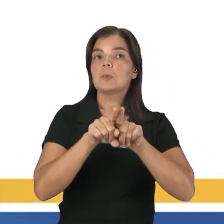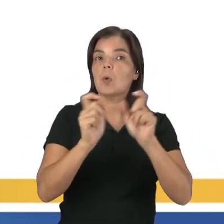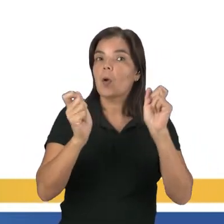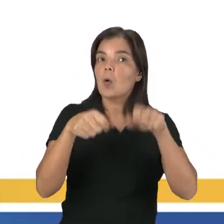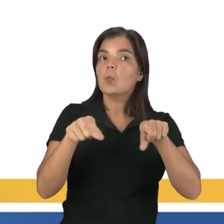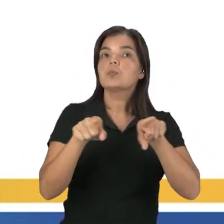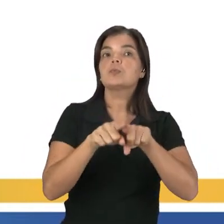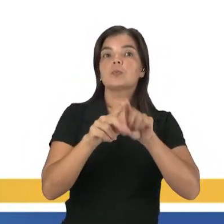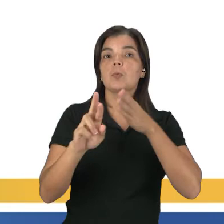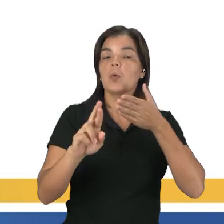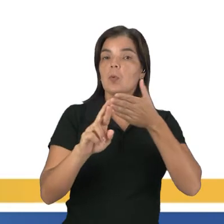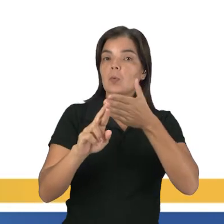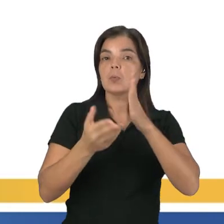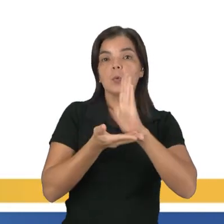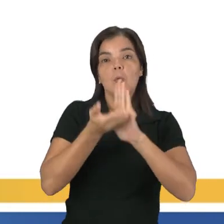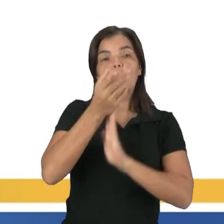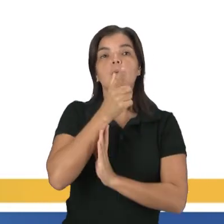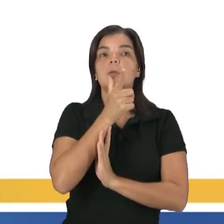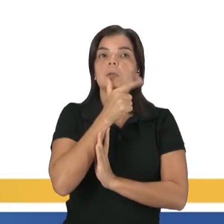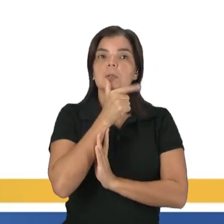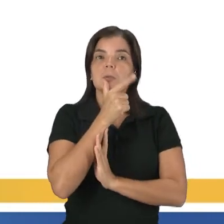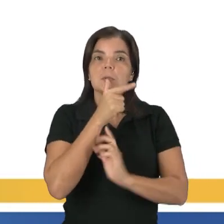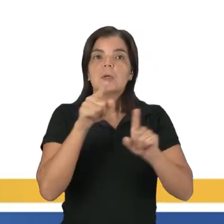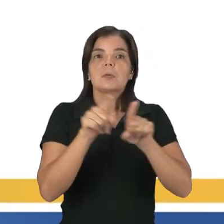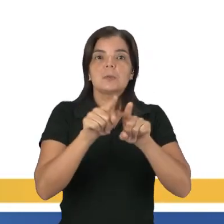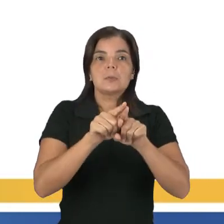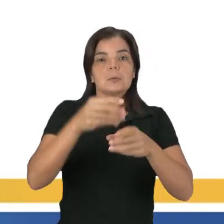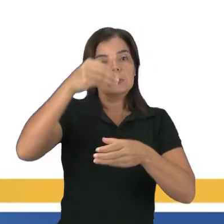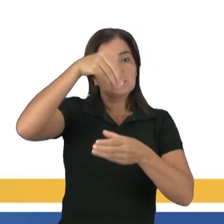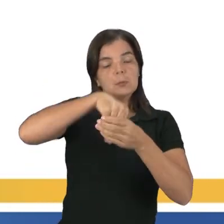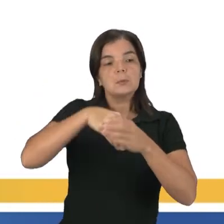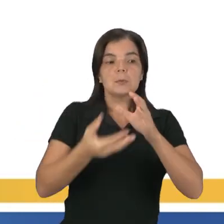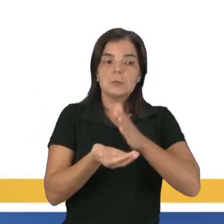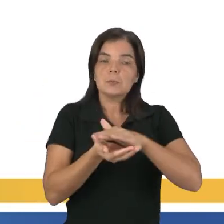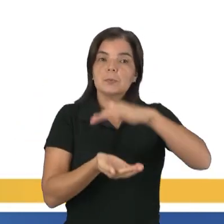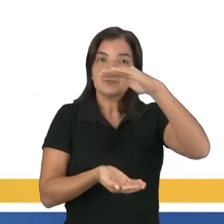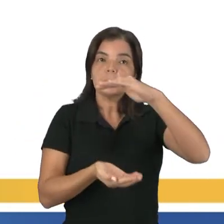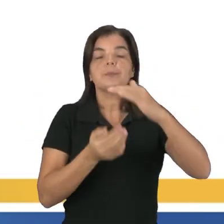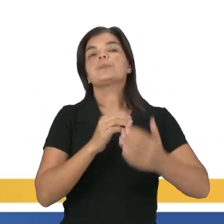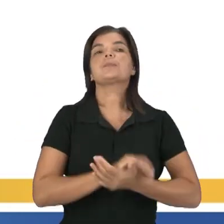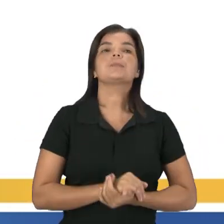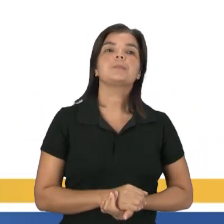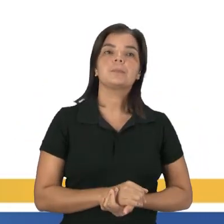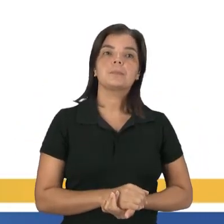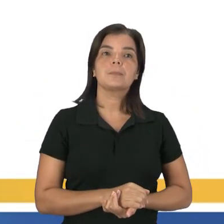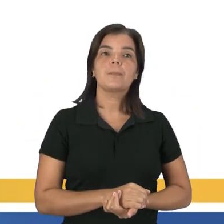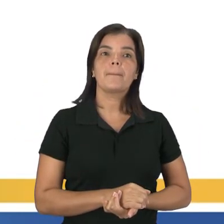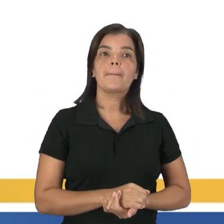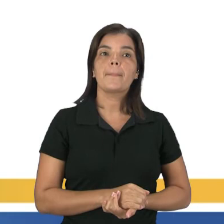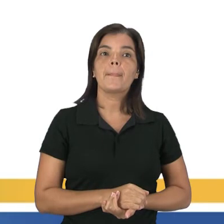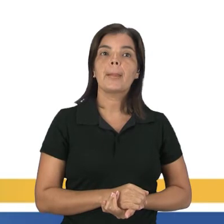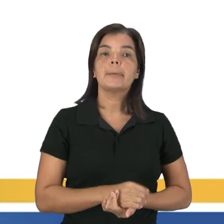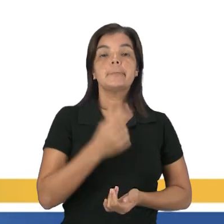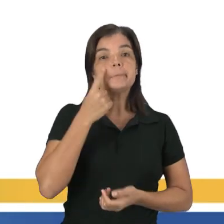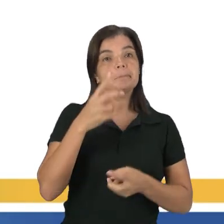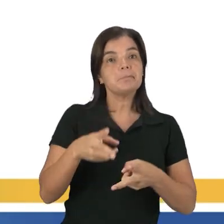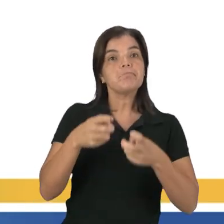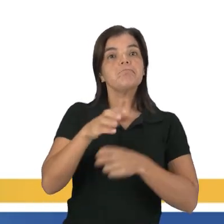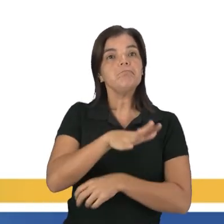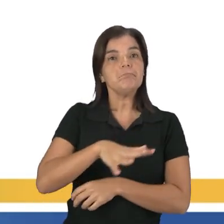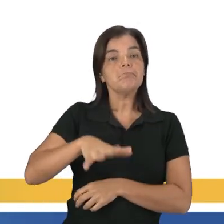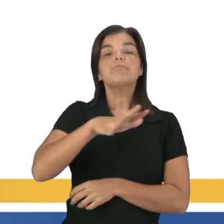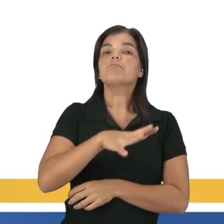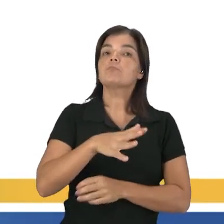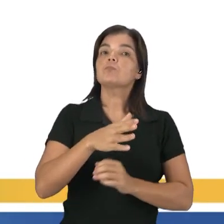nós estamos referindo ao volume de um líquido que podemos acomodar dentro de um certo recipiente, ok? E perceba